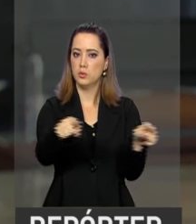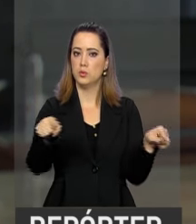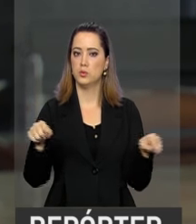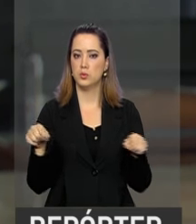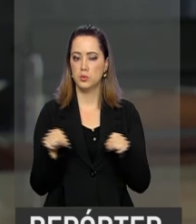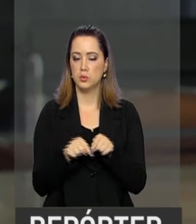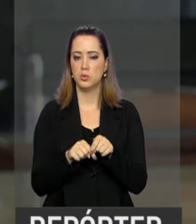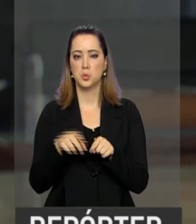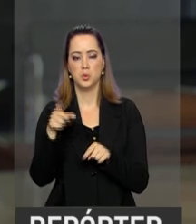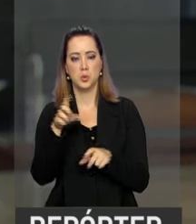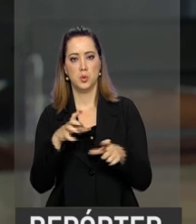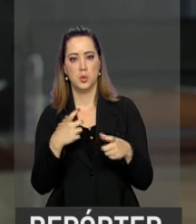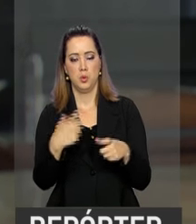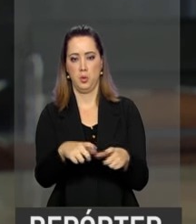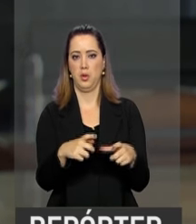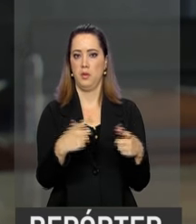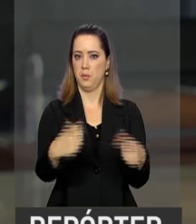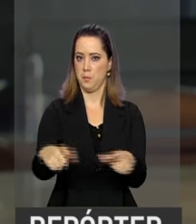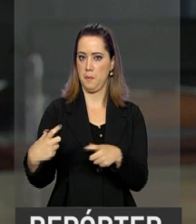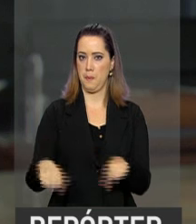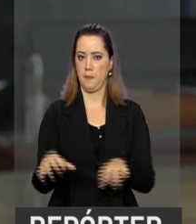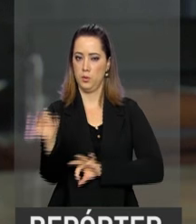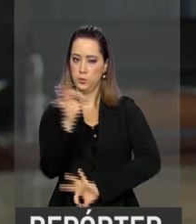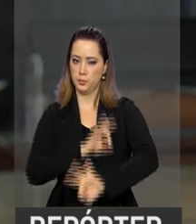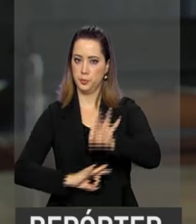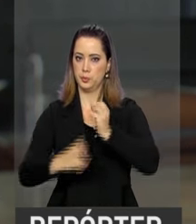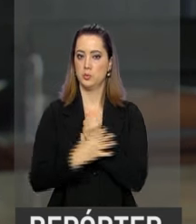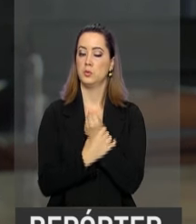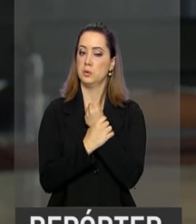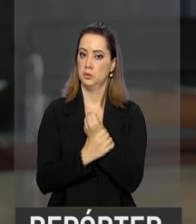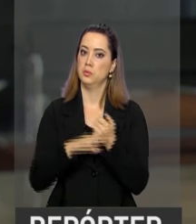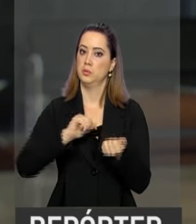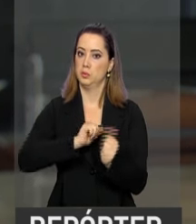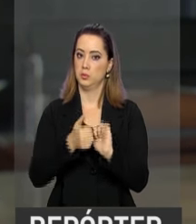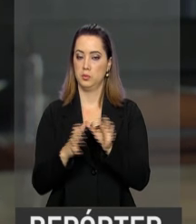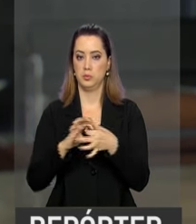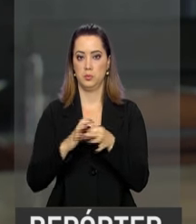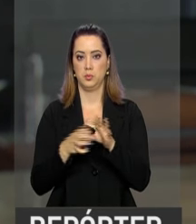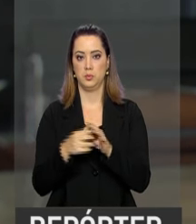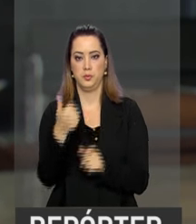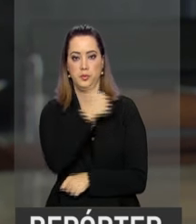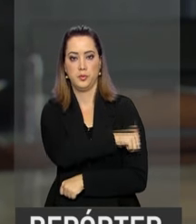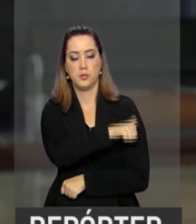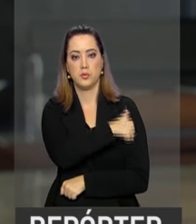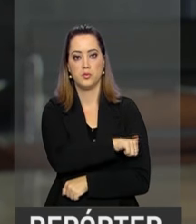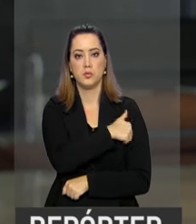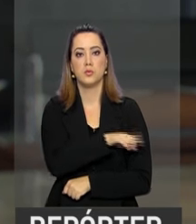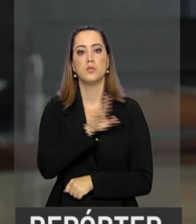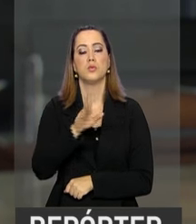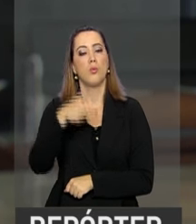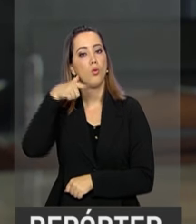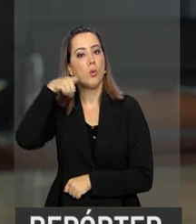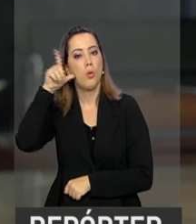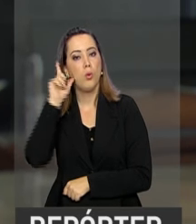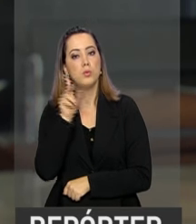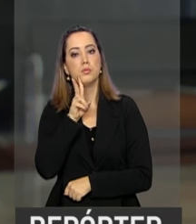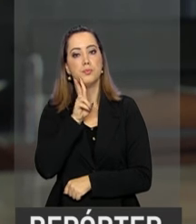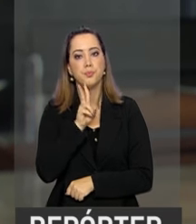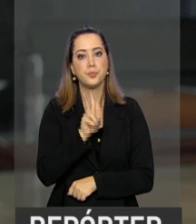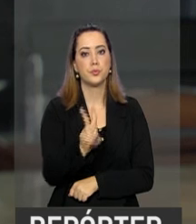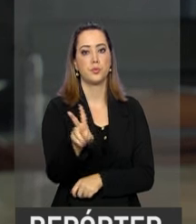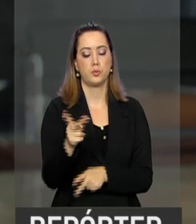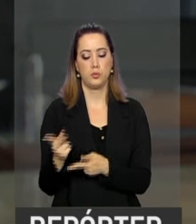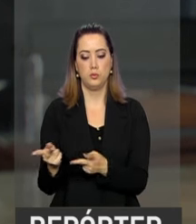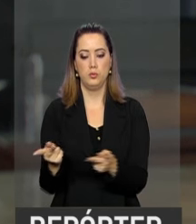segurança setoriais para os Jogos Olímpicos e Paralímpicos no Rio de Janeiro. Raul Jungmann visitou ontem o Centro de